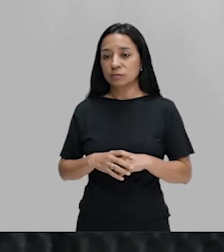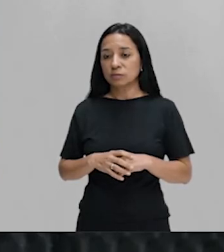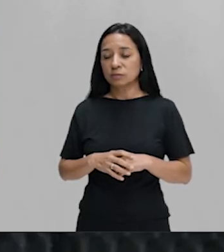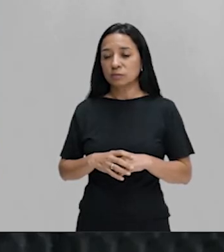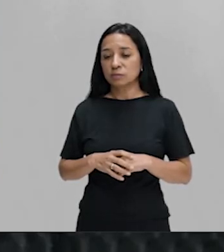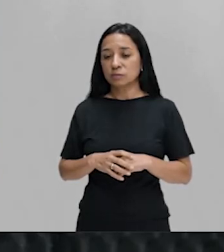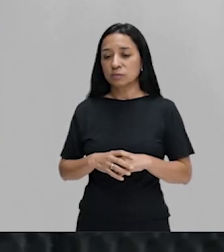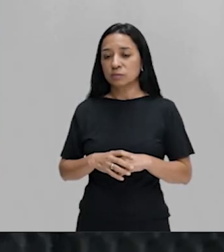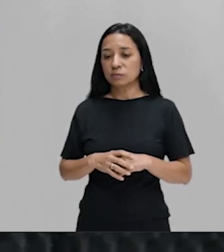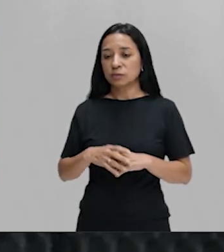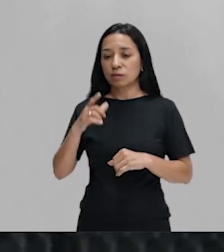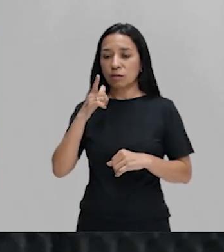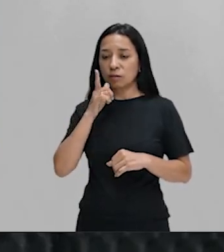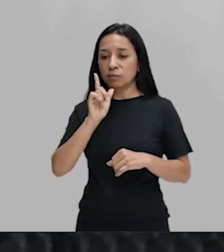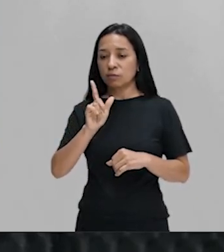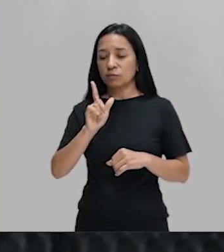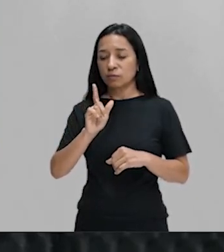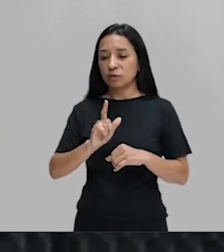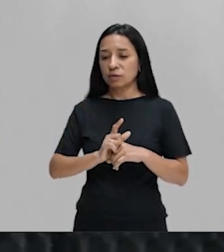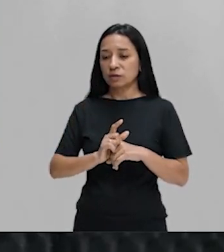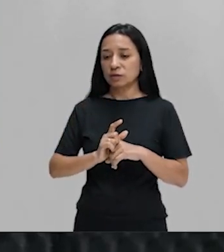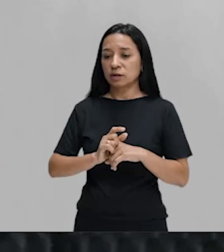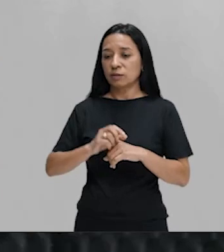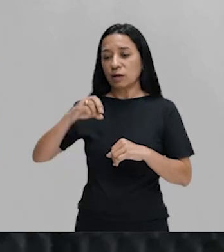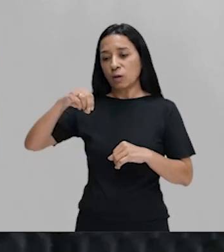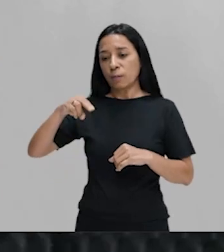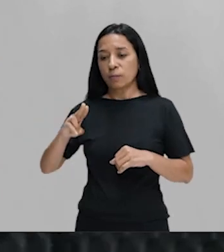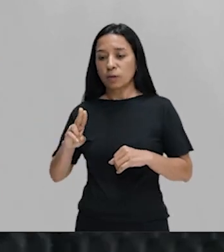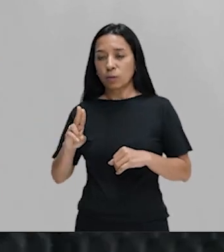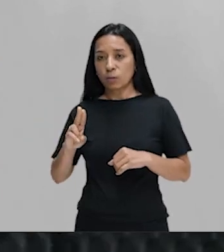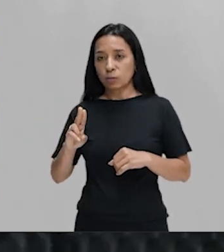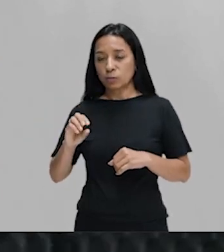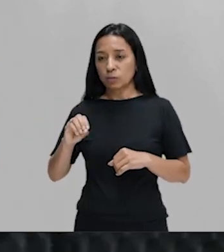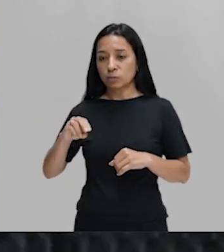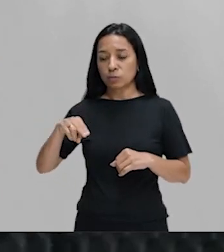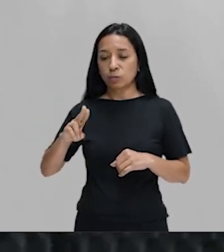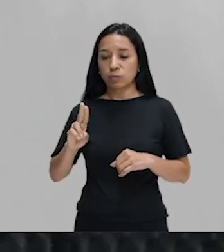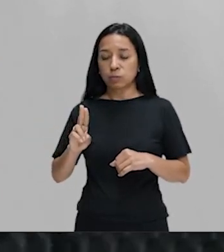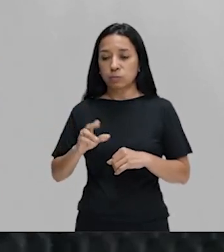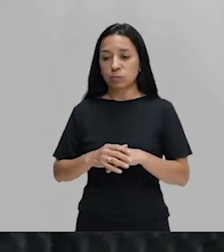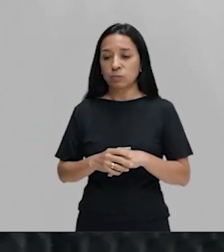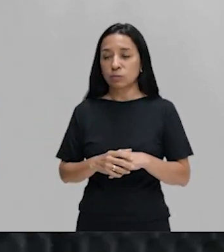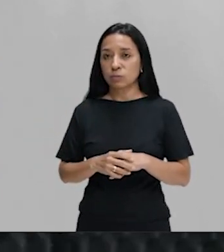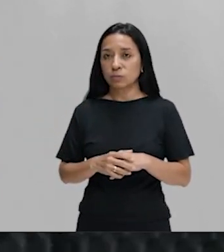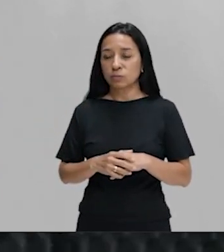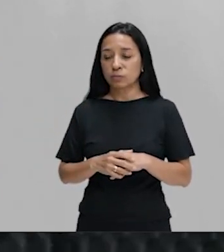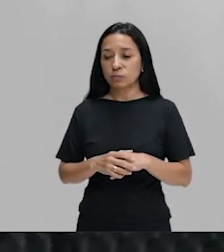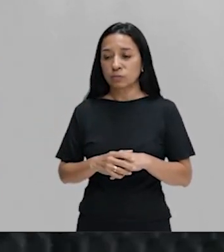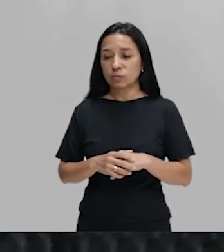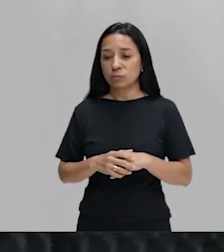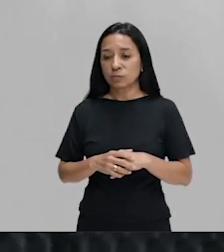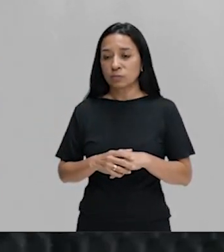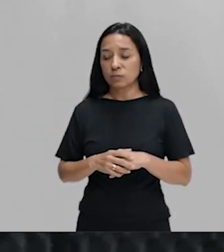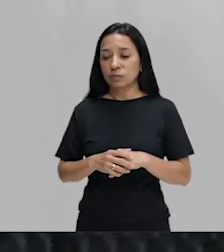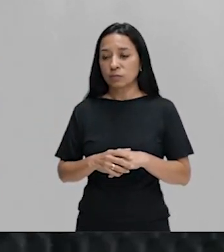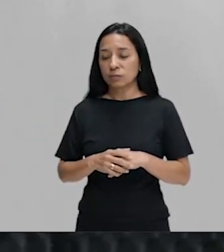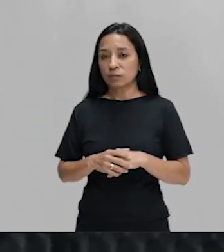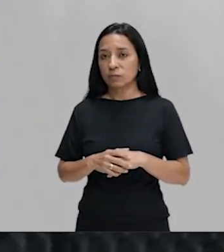pelo Conselho de Segurança Nacional da ONU. O Conselho de Segurança Nacional da ONU vai